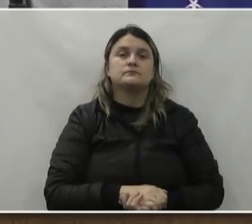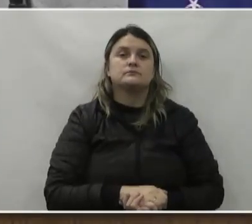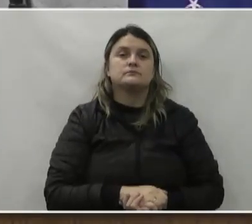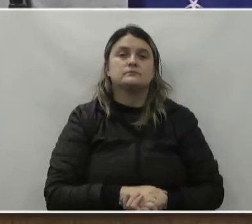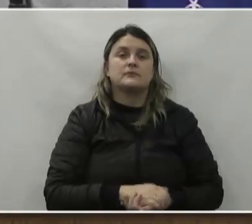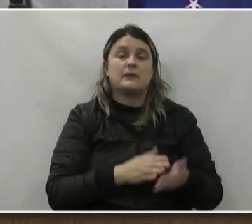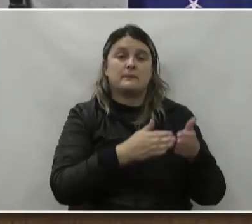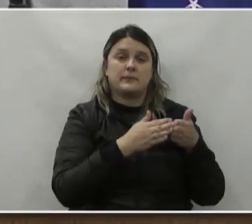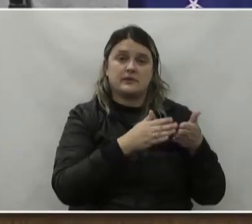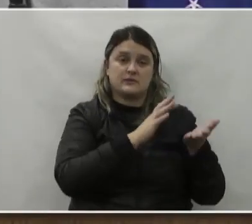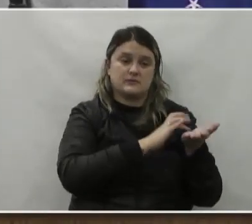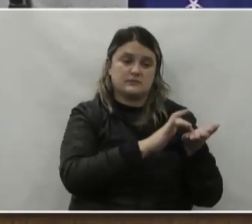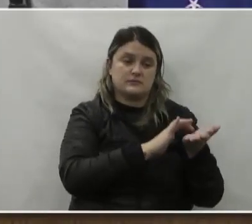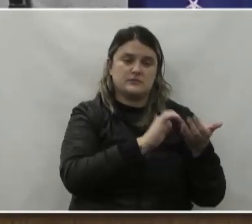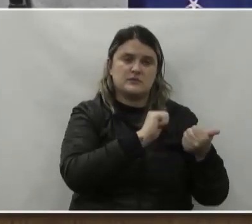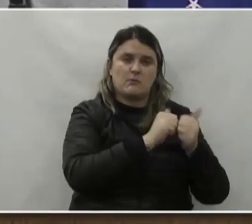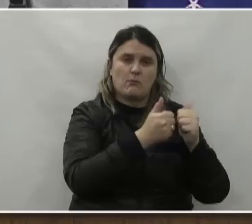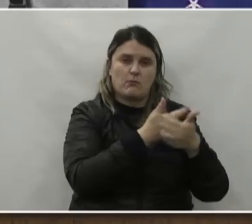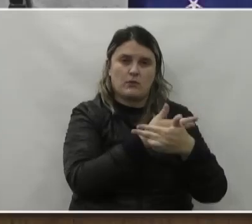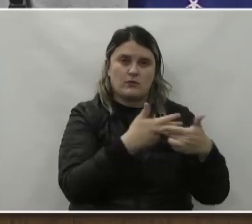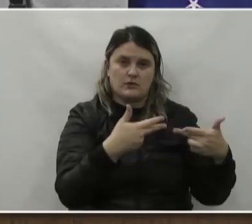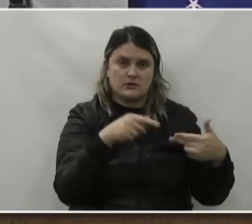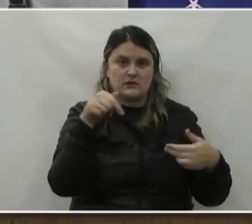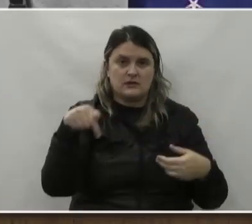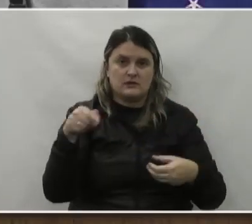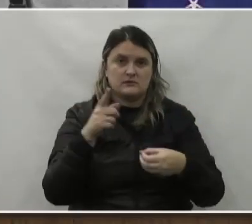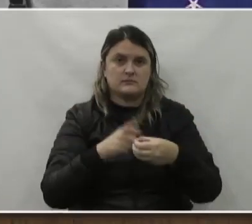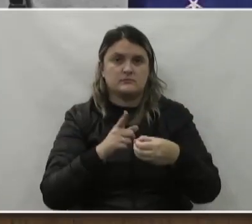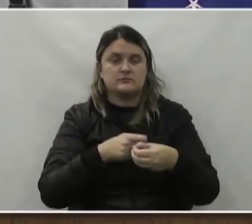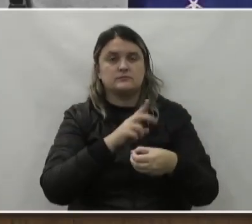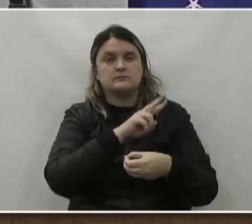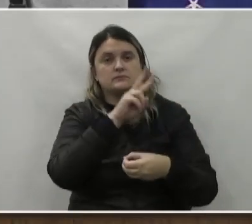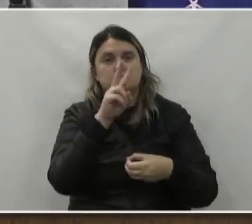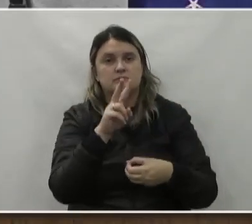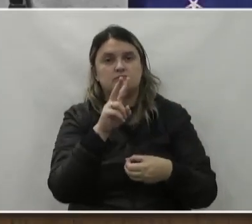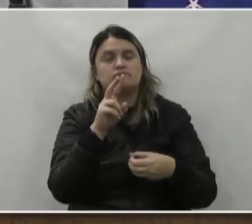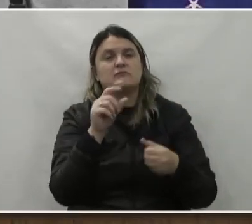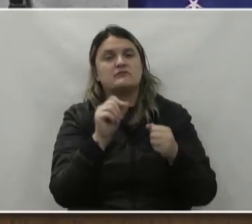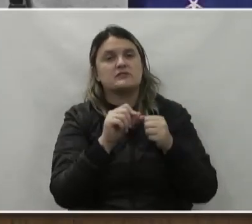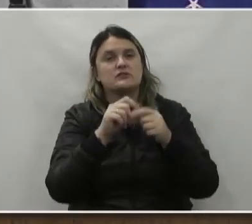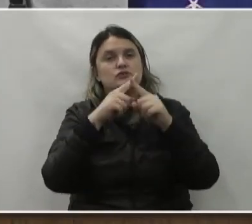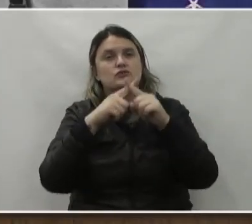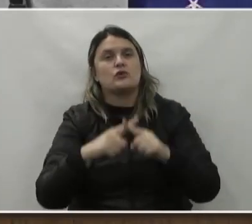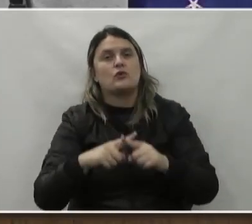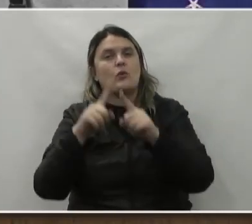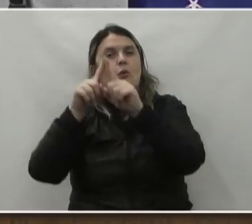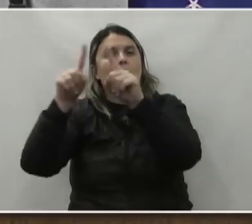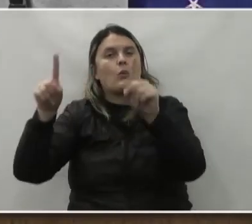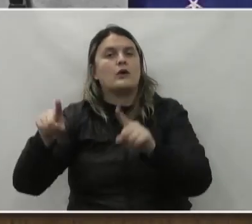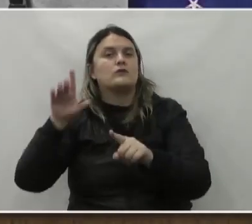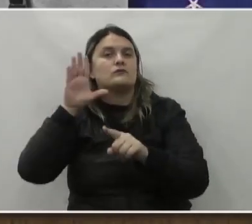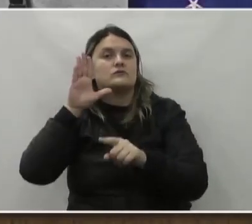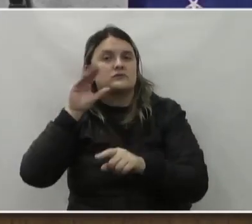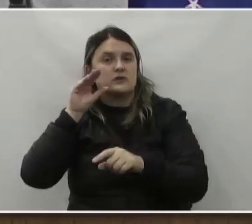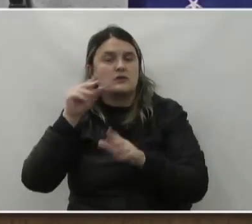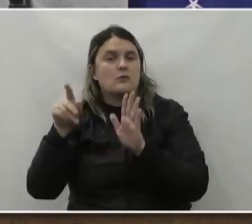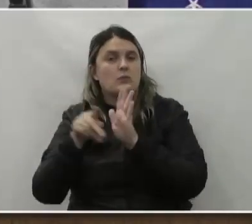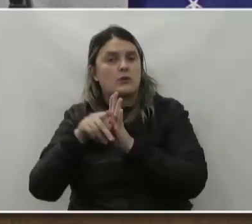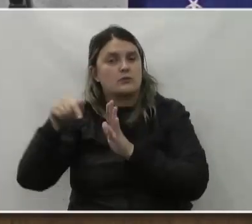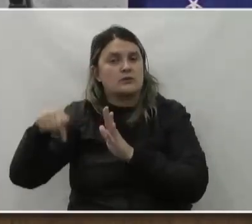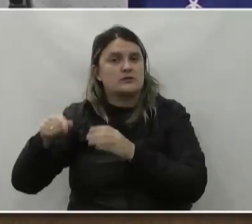a Secretaria de Esportes do município de União da Vitória para a implantação dos jogos dos funcionários públicos do município de União da